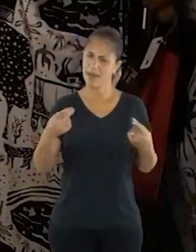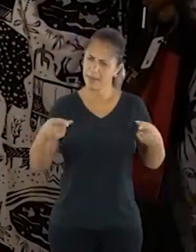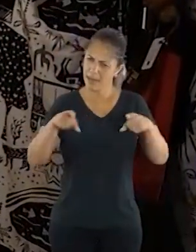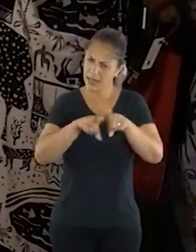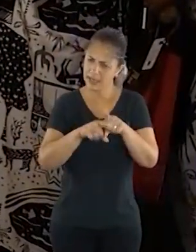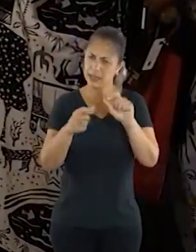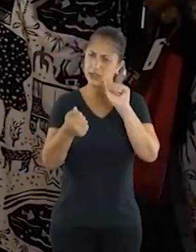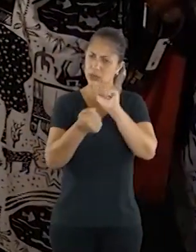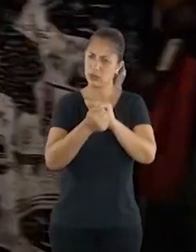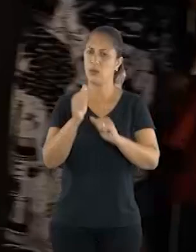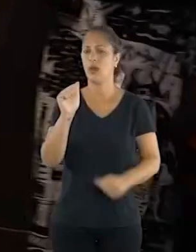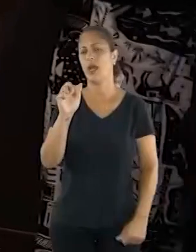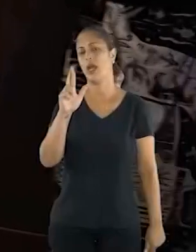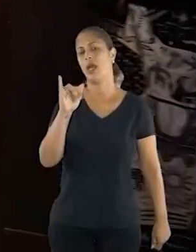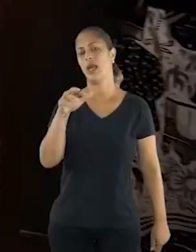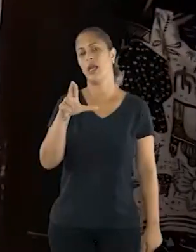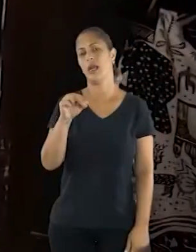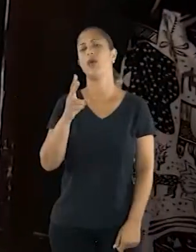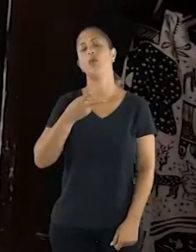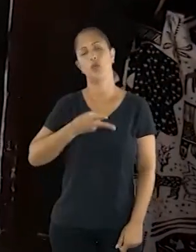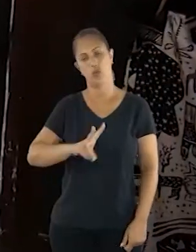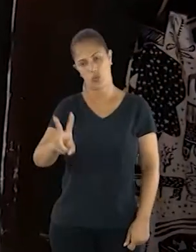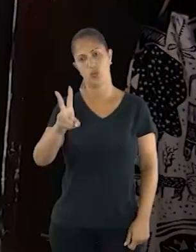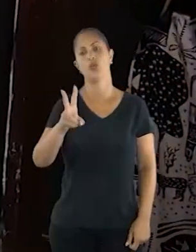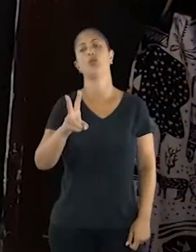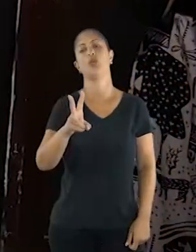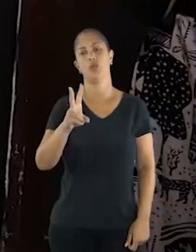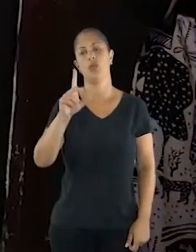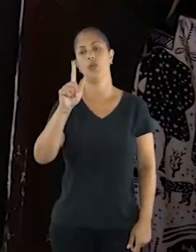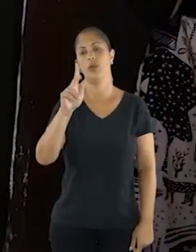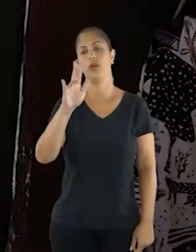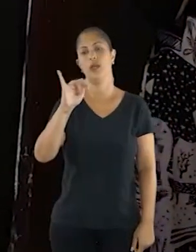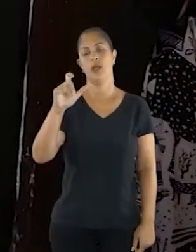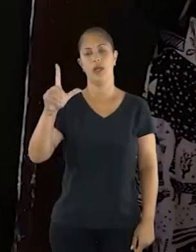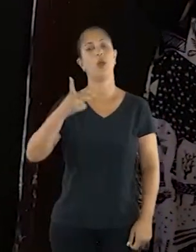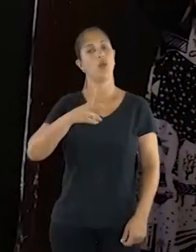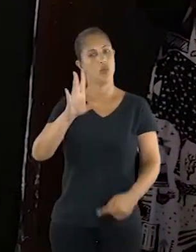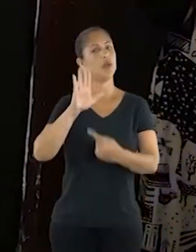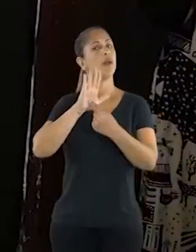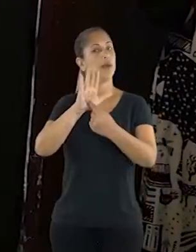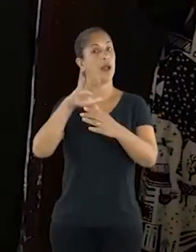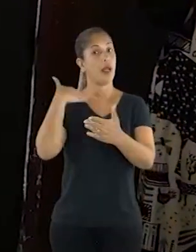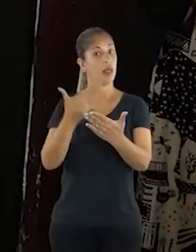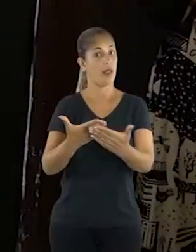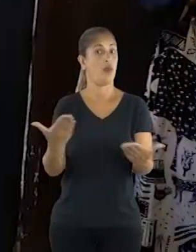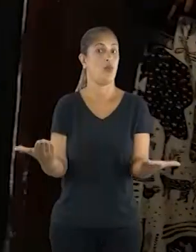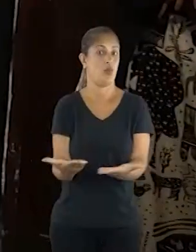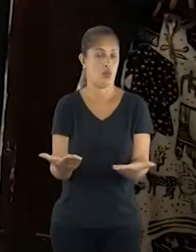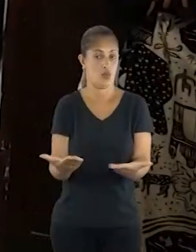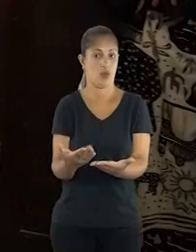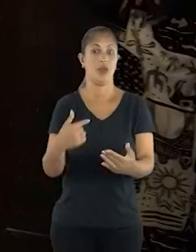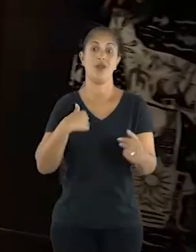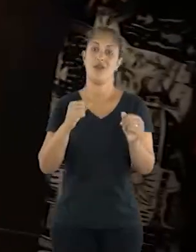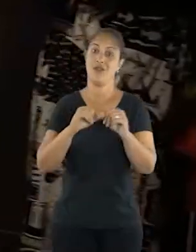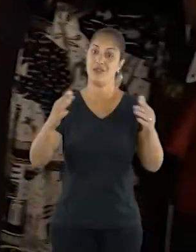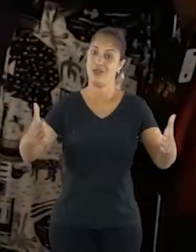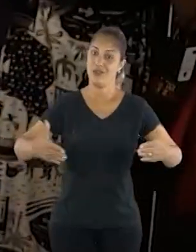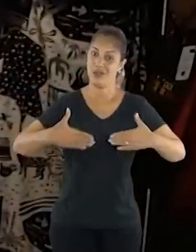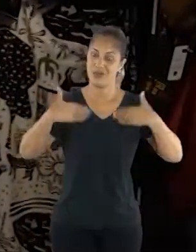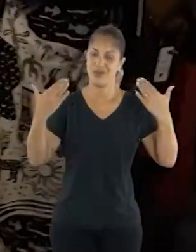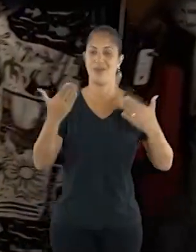parceira de Ariane e continua, o Grial continua se apresentando até hoje, e aí eu fiz uma